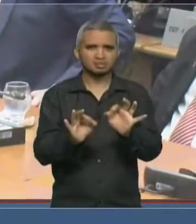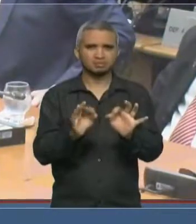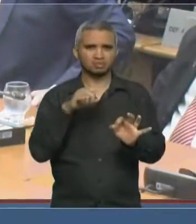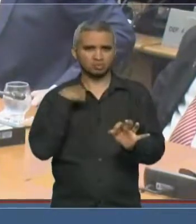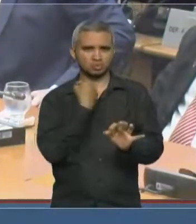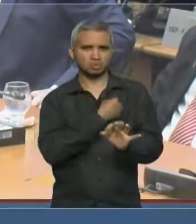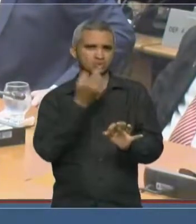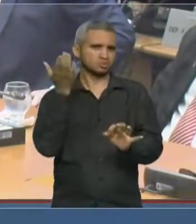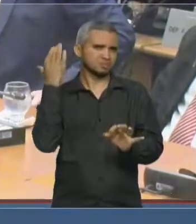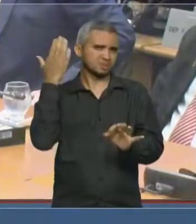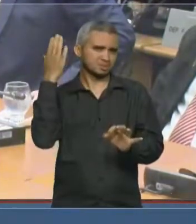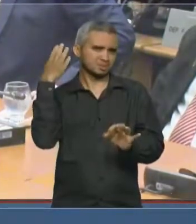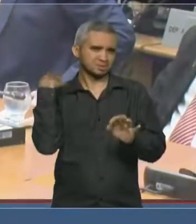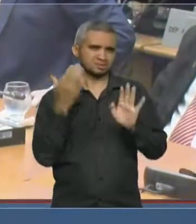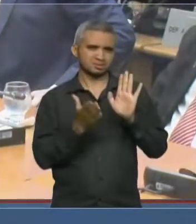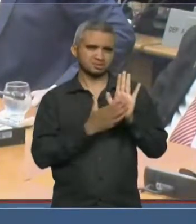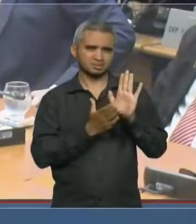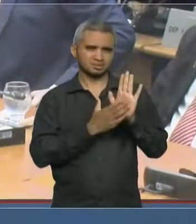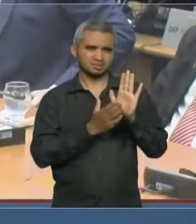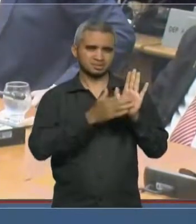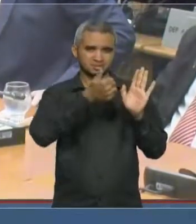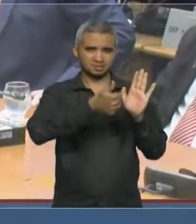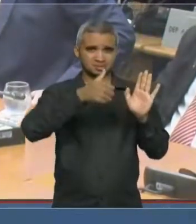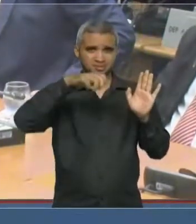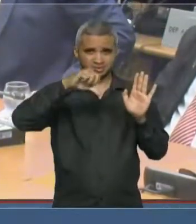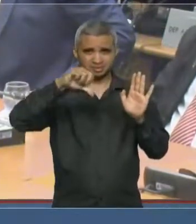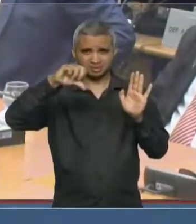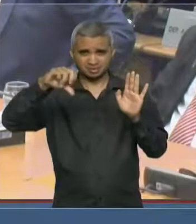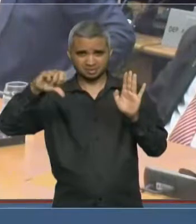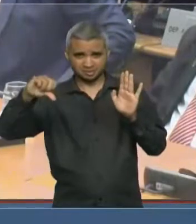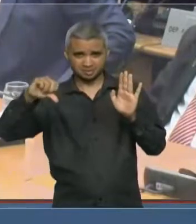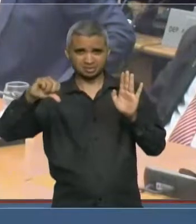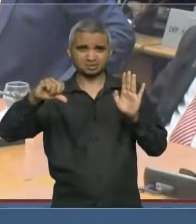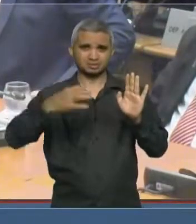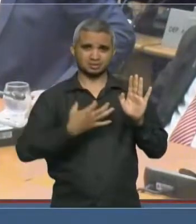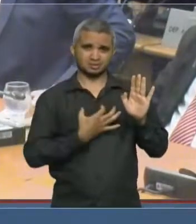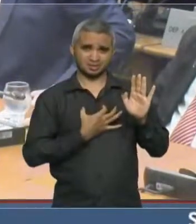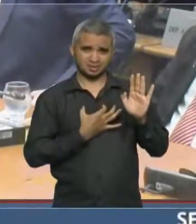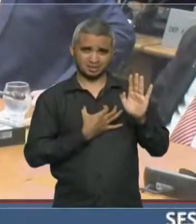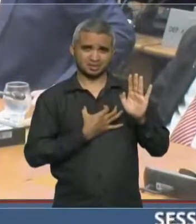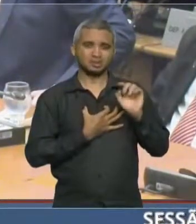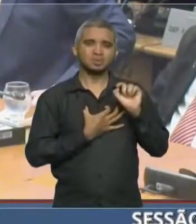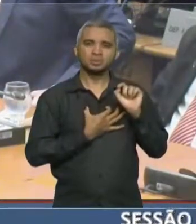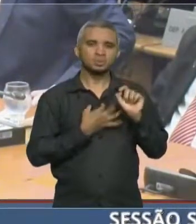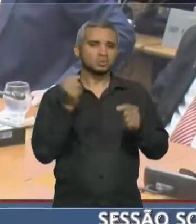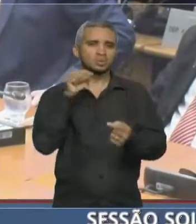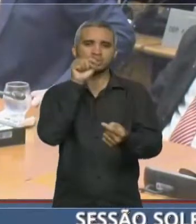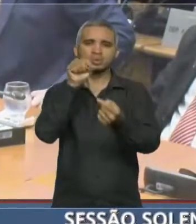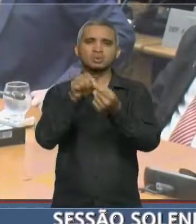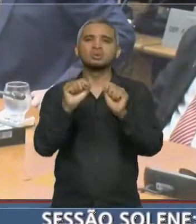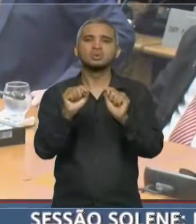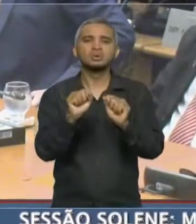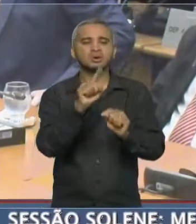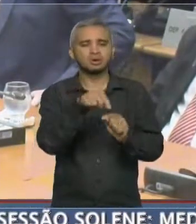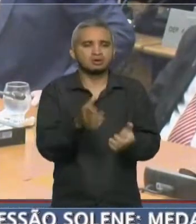propusemos e propomos naquela época no sentido de homenagear a Vossa Excelência como,